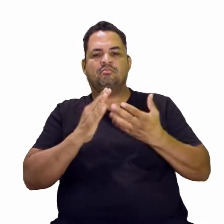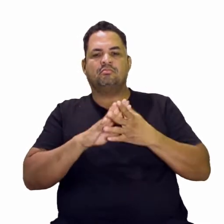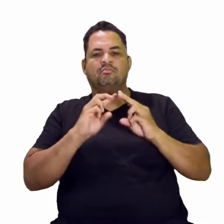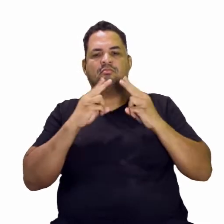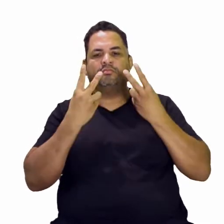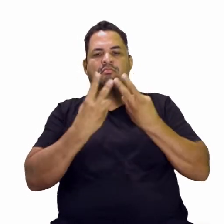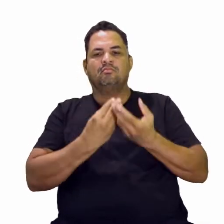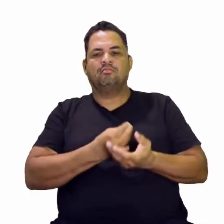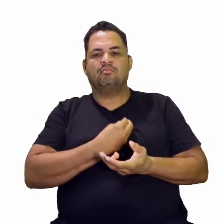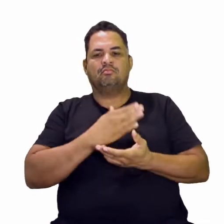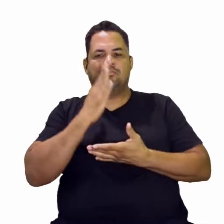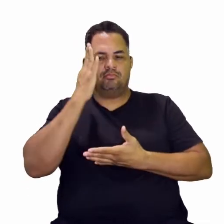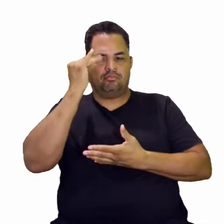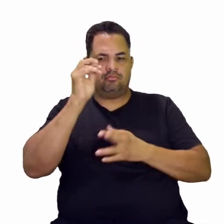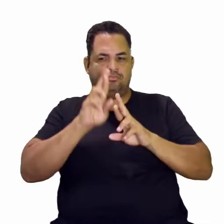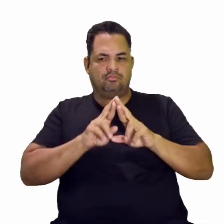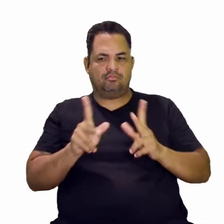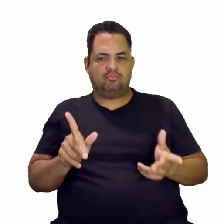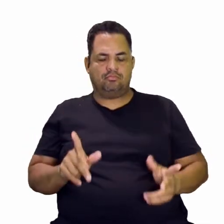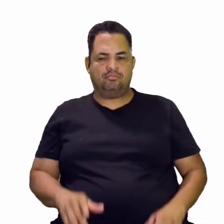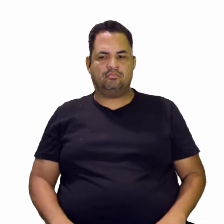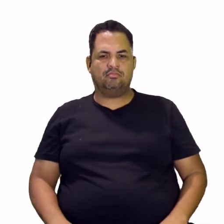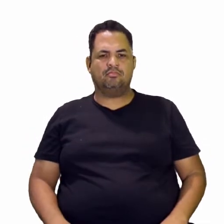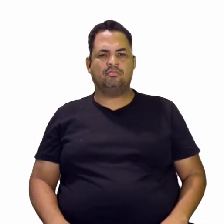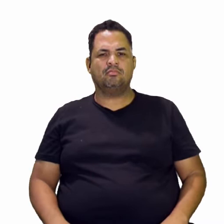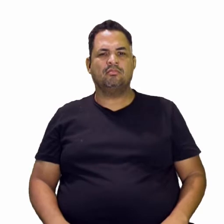e saber diferenciá-las.